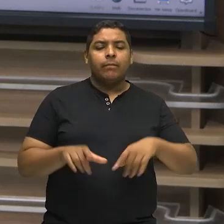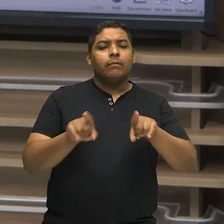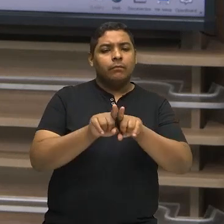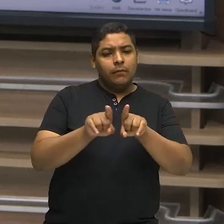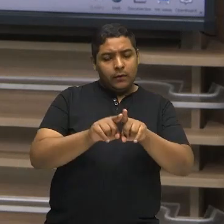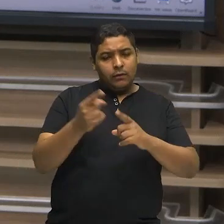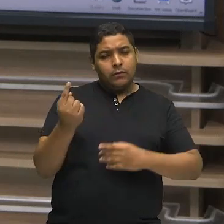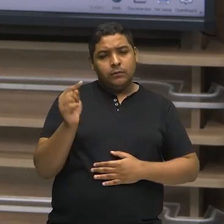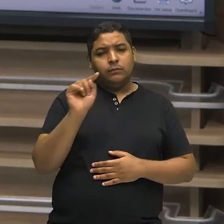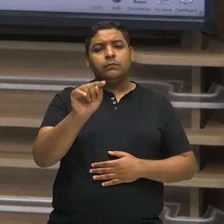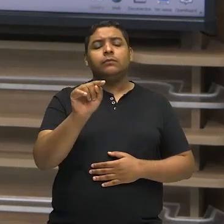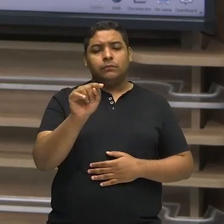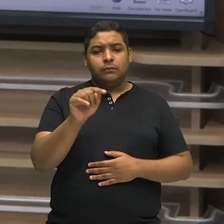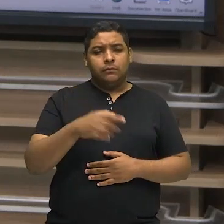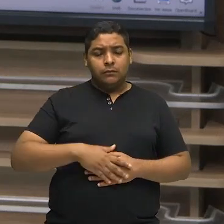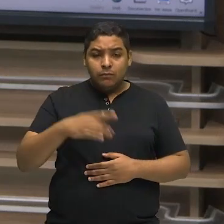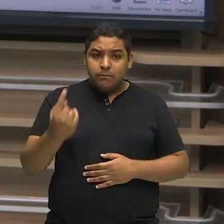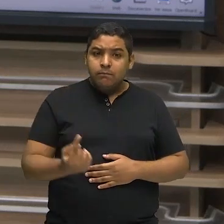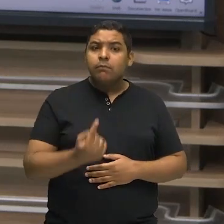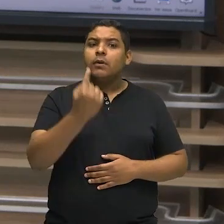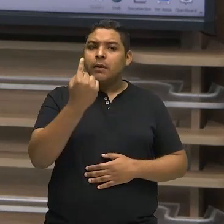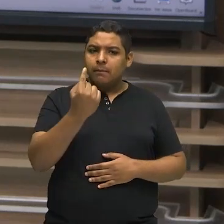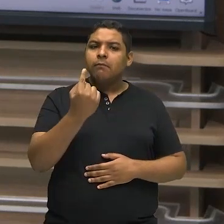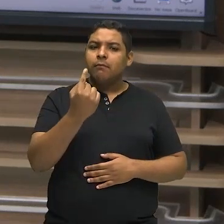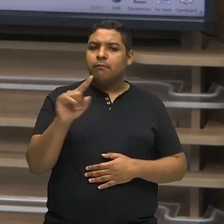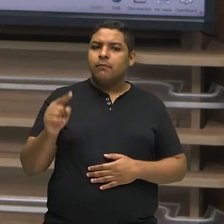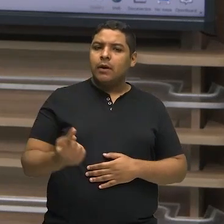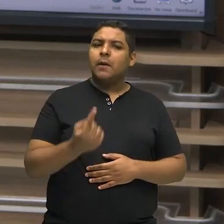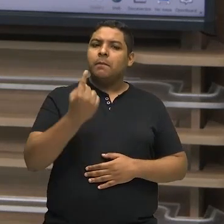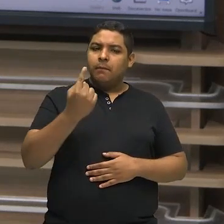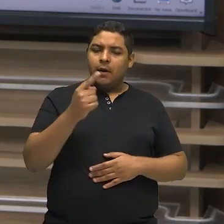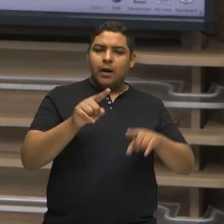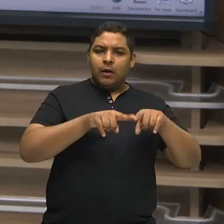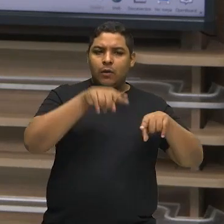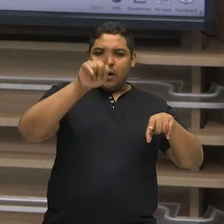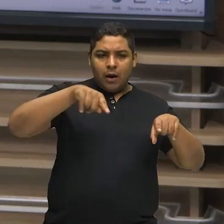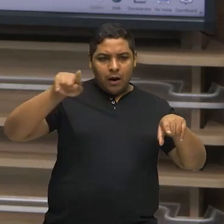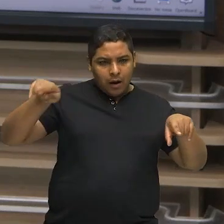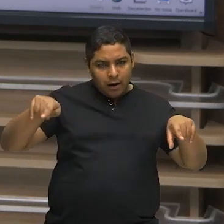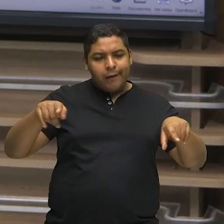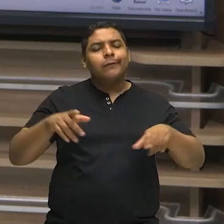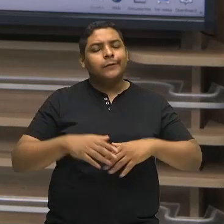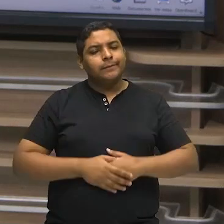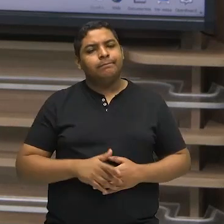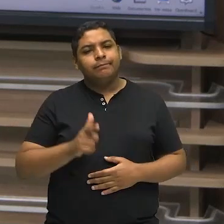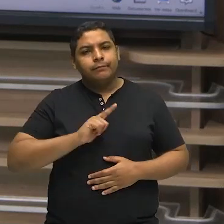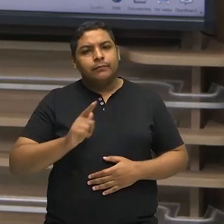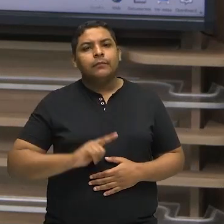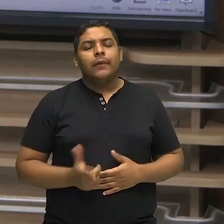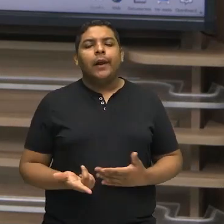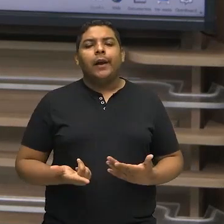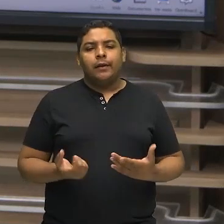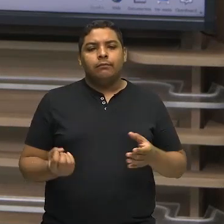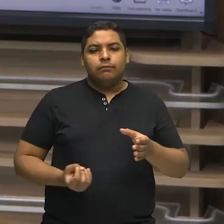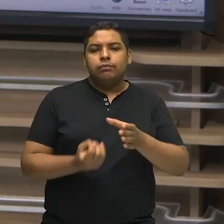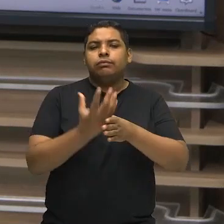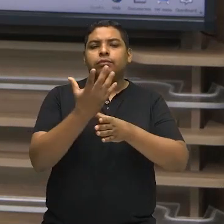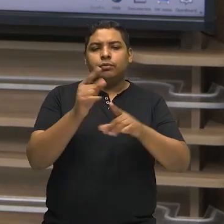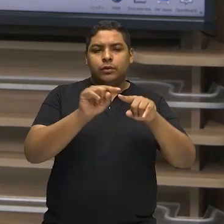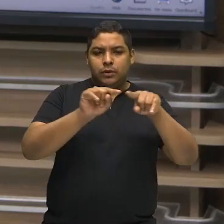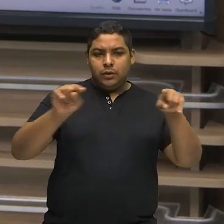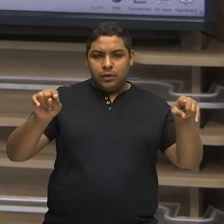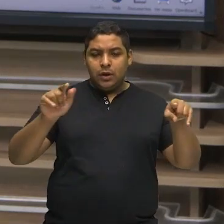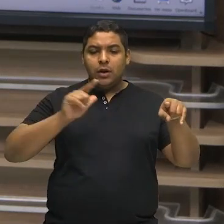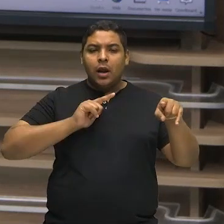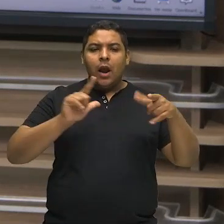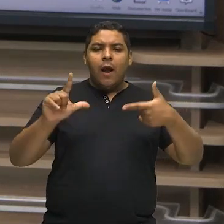né? Que o ponto é o primeiro elemento gráfico, e a partir do ponto surge a linha, depois nós temos a forma ali do